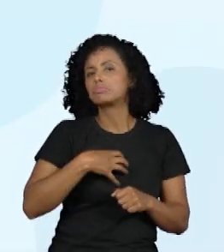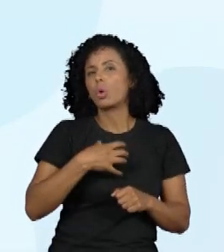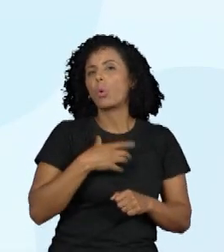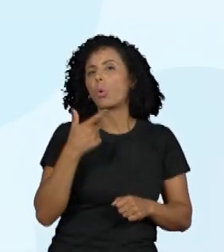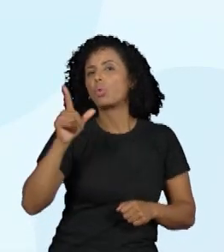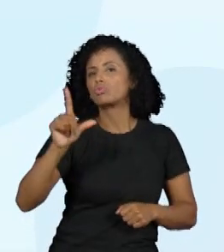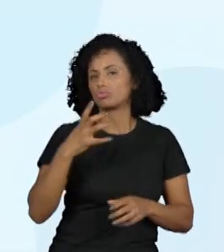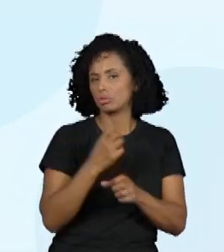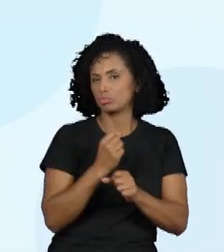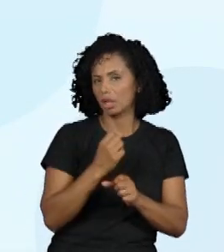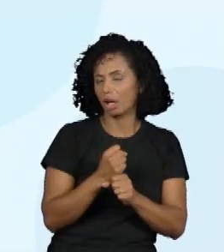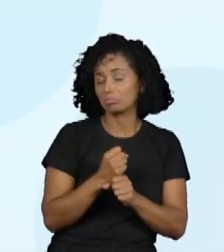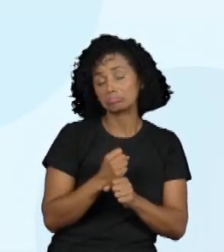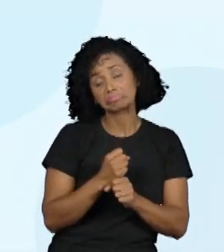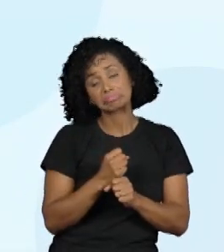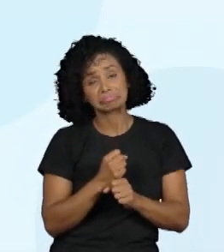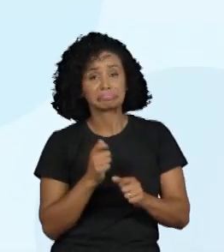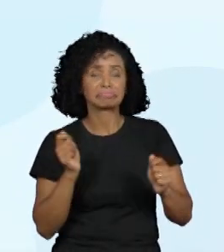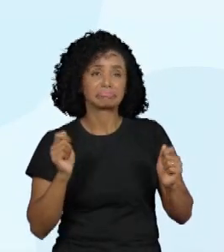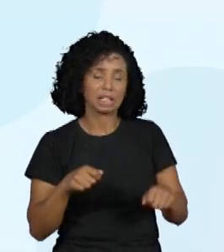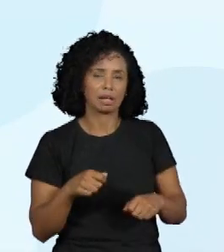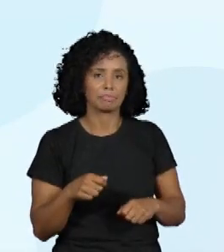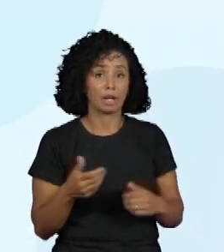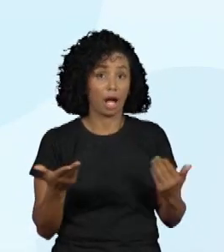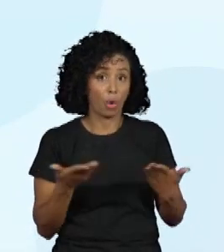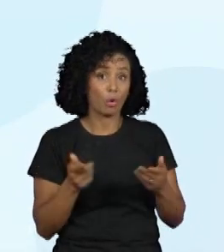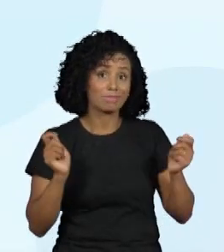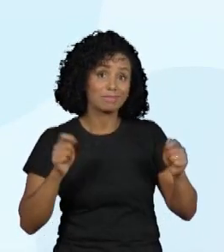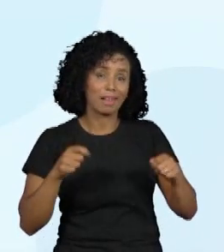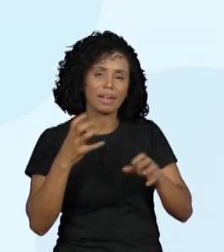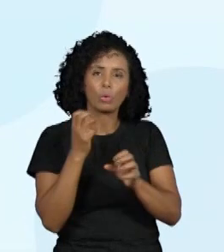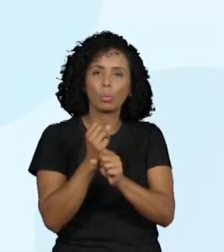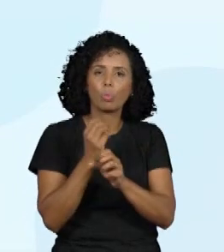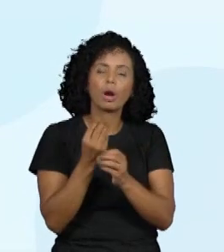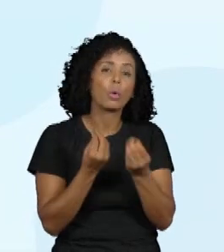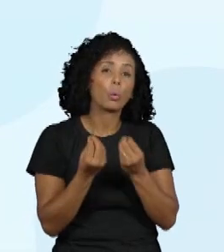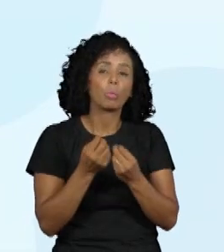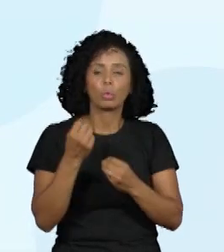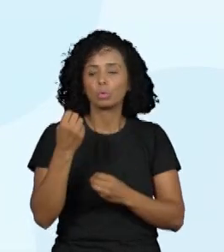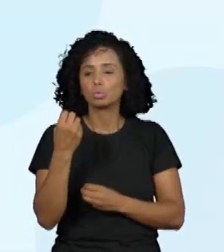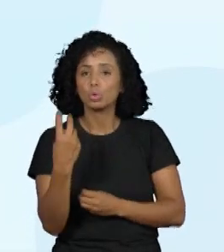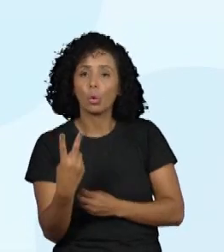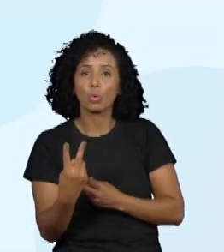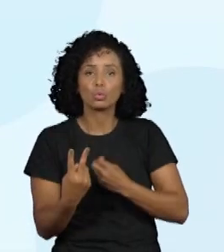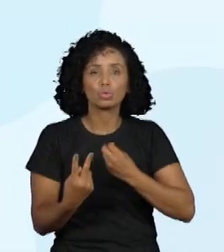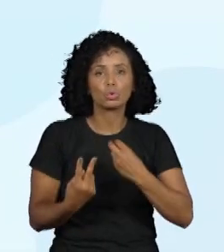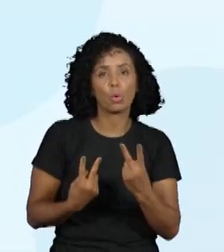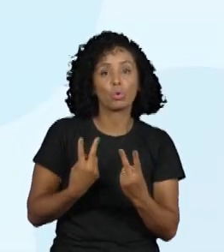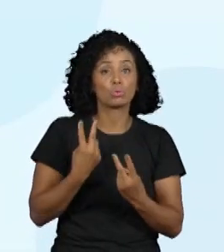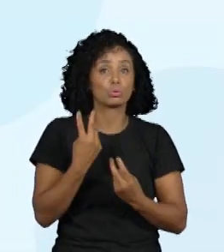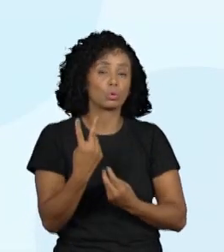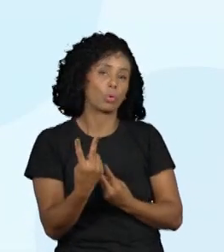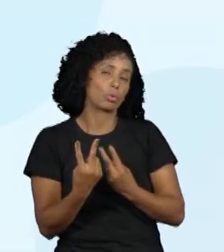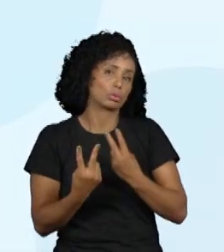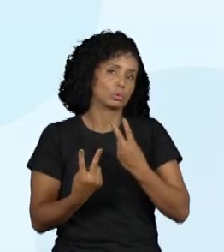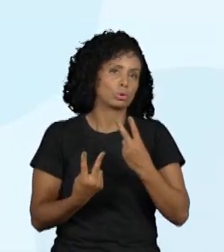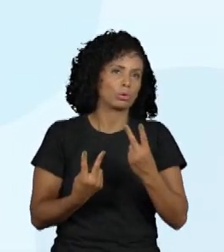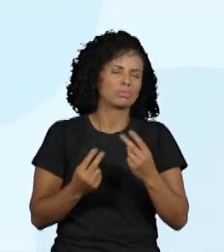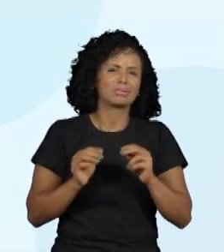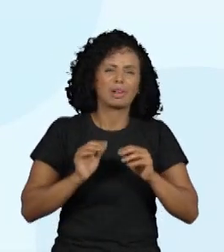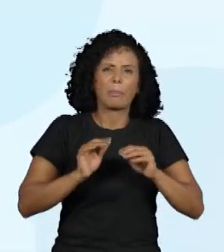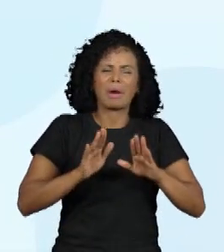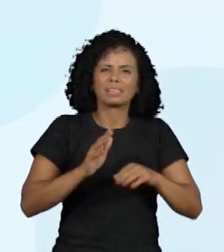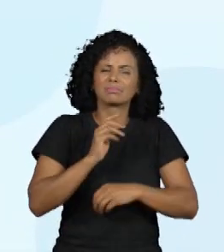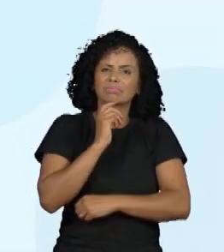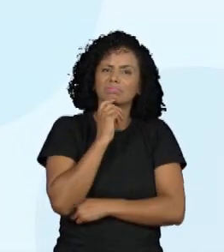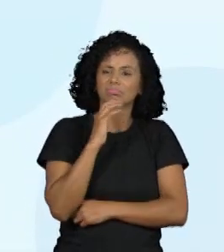contar de 2 em 2, não é? Sim. De 2 em 2. Mas assim, da forma que elas estão dispostas, não fica muito fácil.